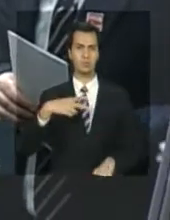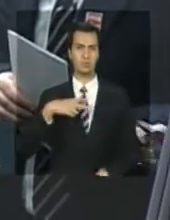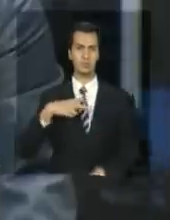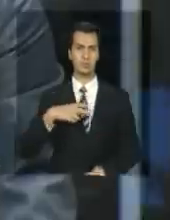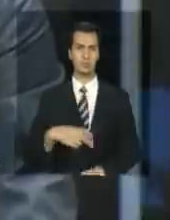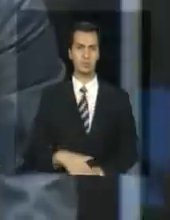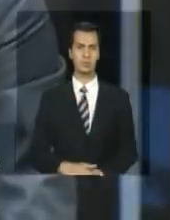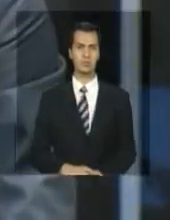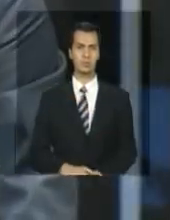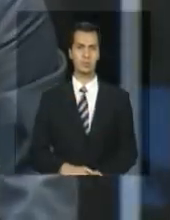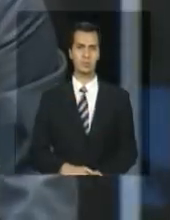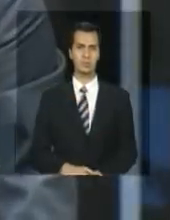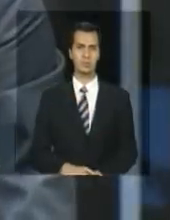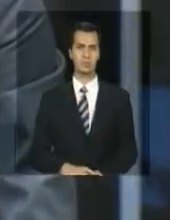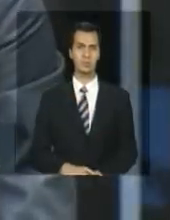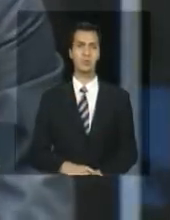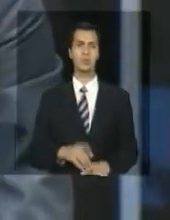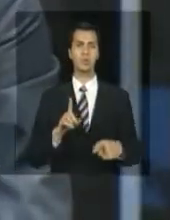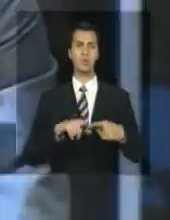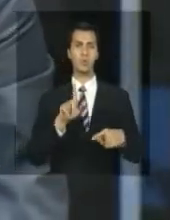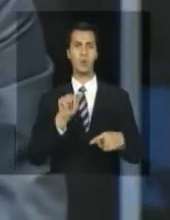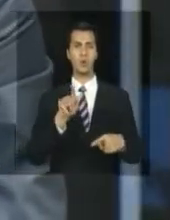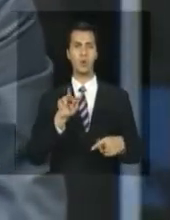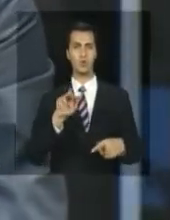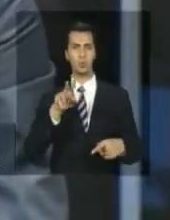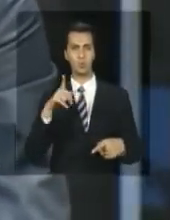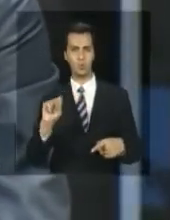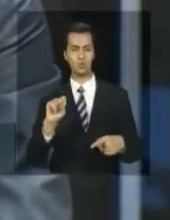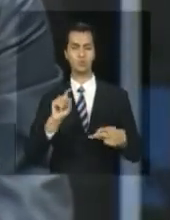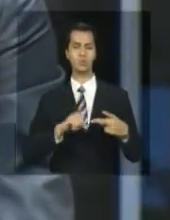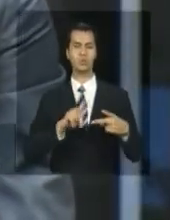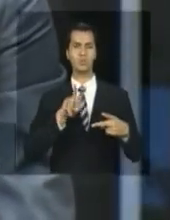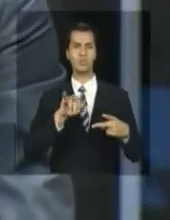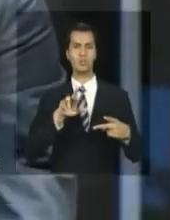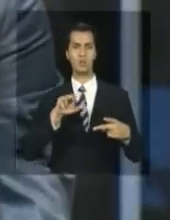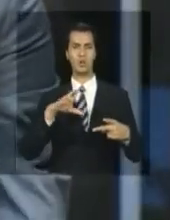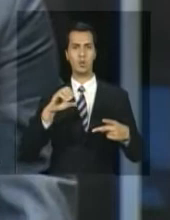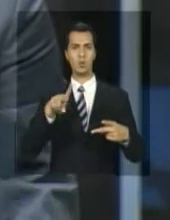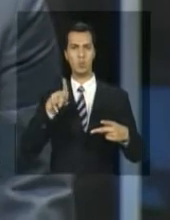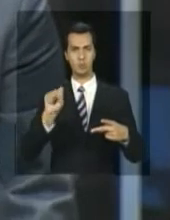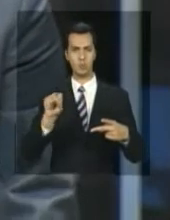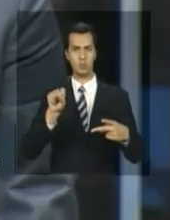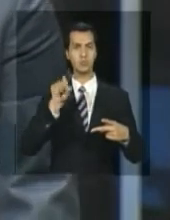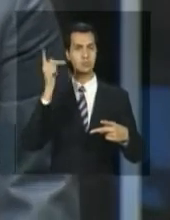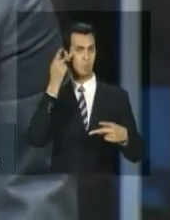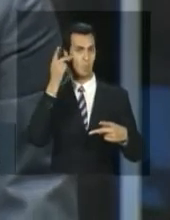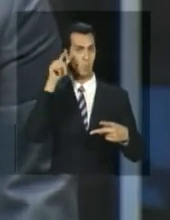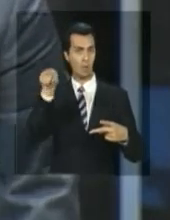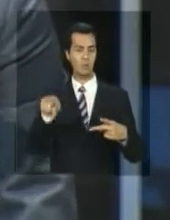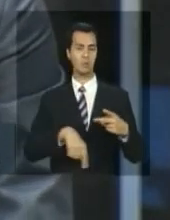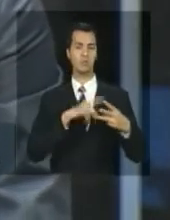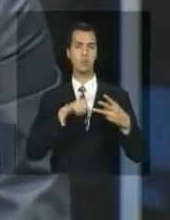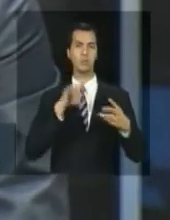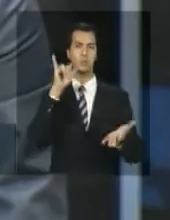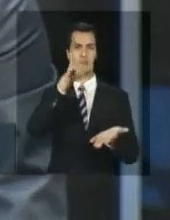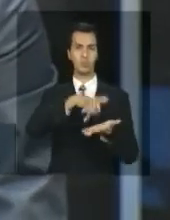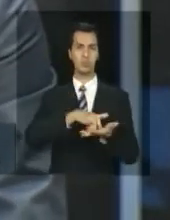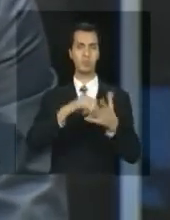privada: Guarulhos e Viracopos, em São Paulo, e o aeroporto de